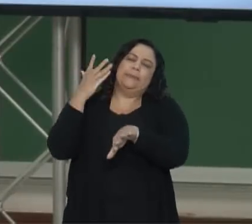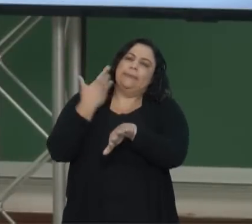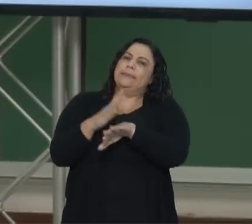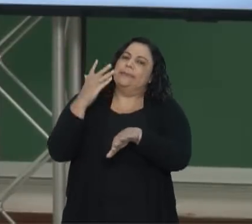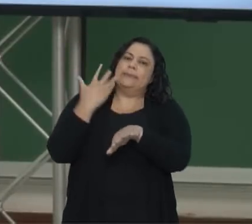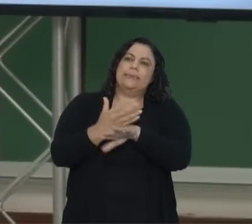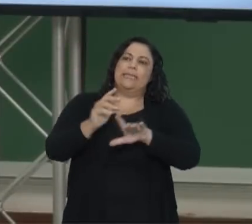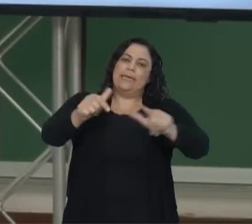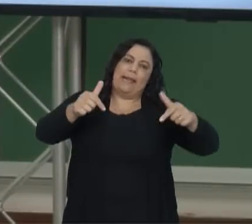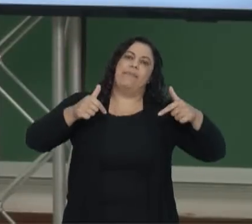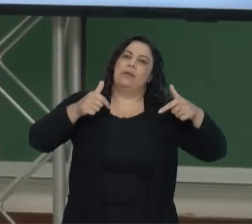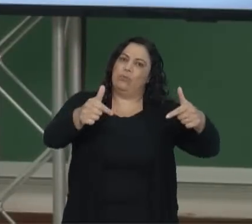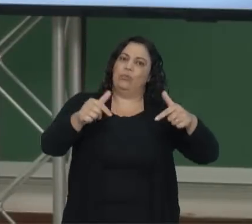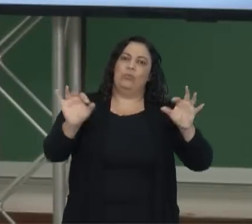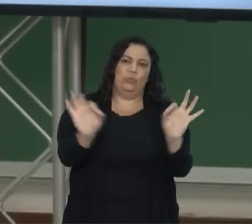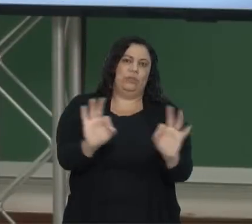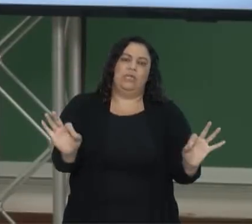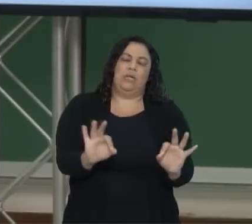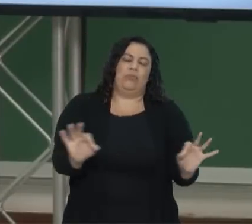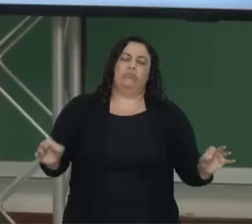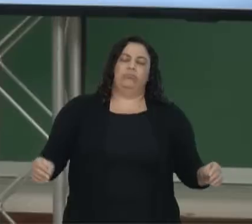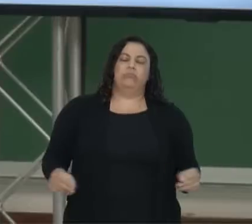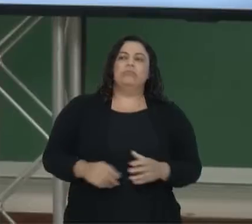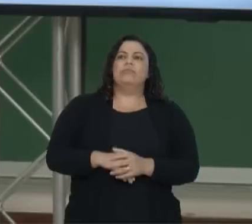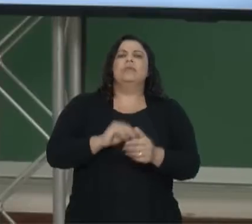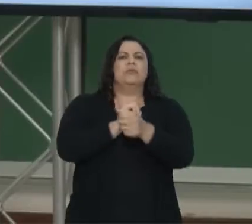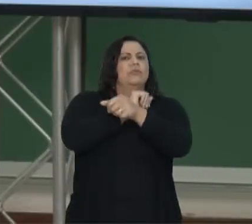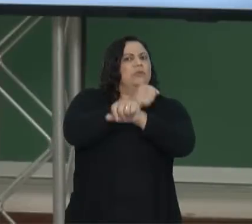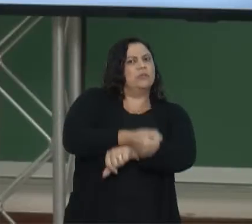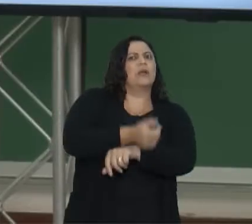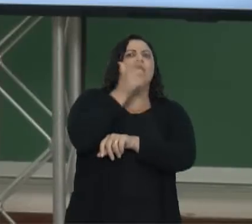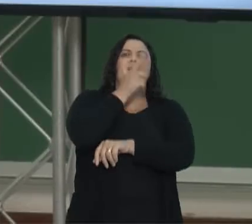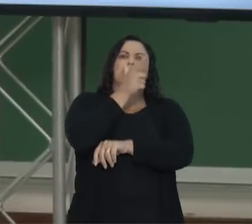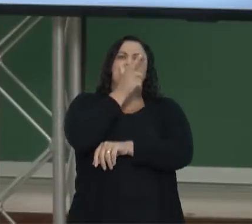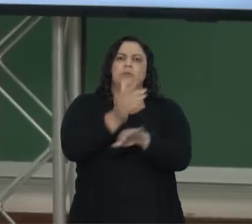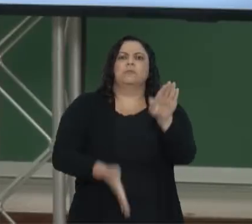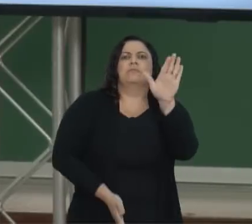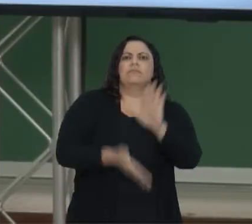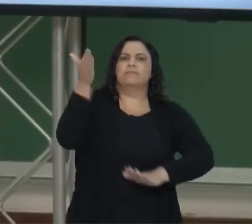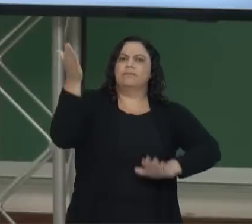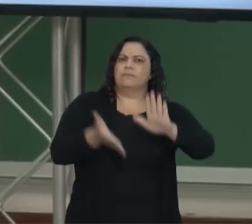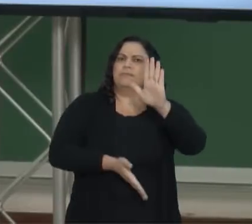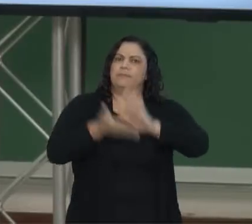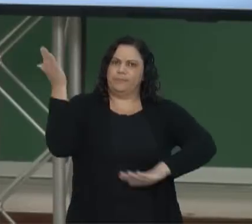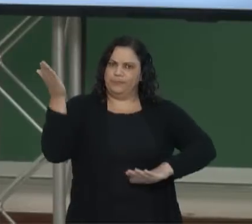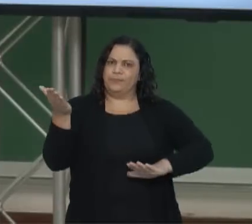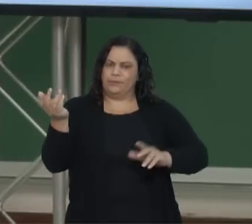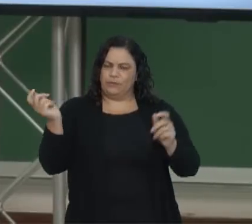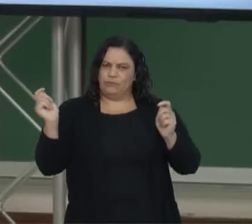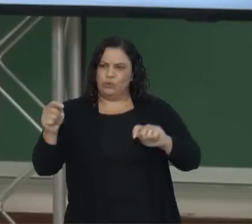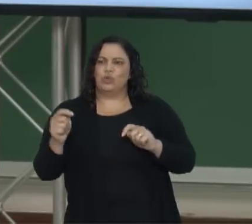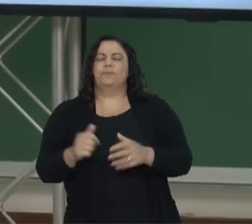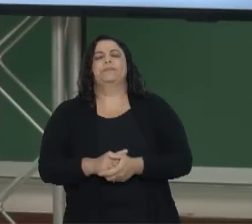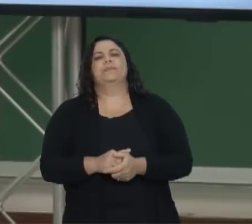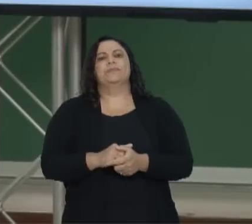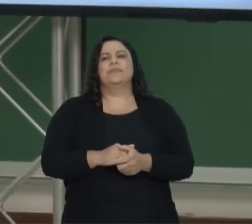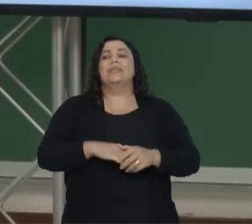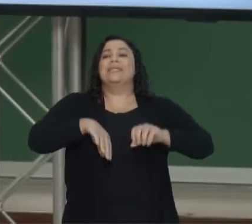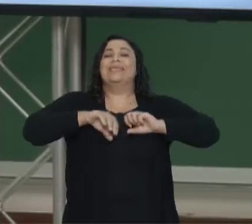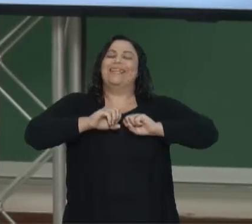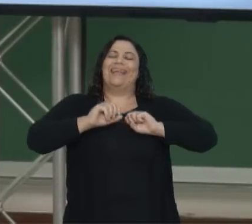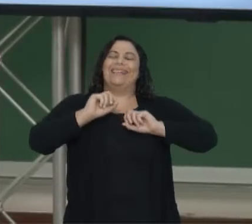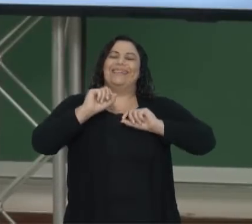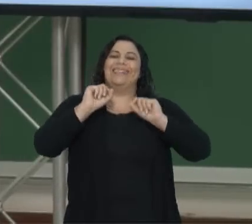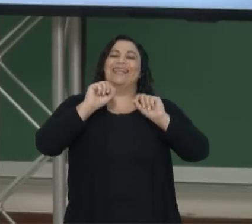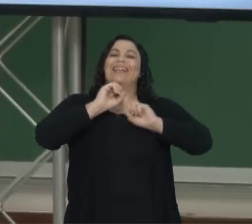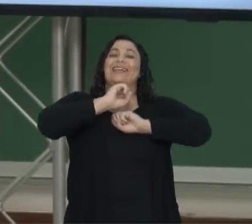combate. E os escravos conseguiam então fugir, mas quando eram recapturados ensinavam aos demais os movimentos que eles